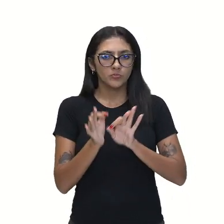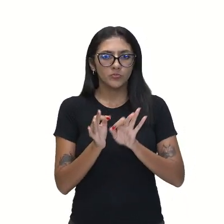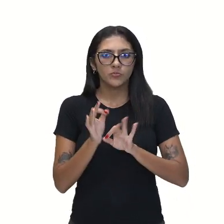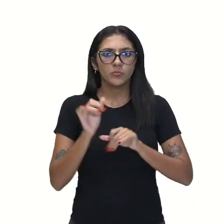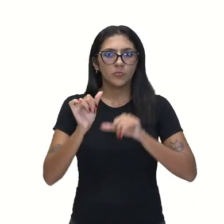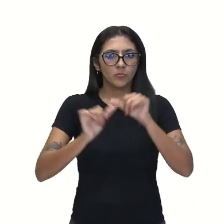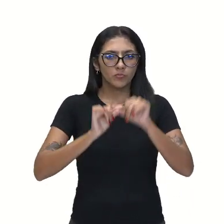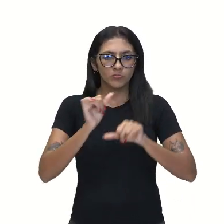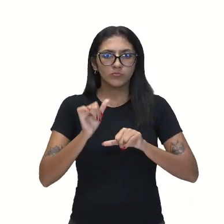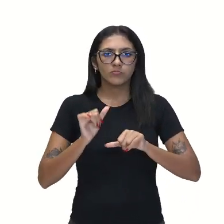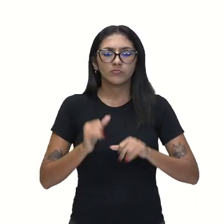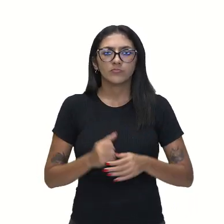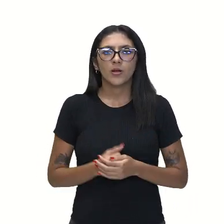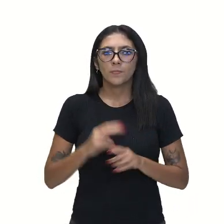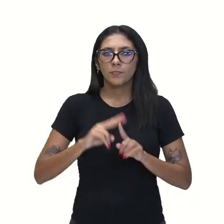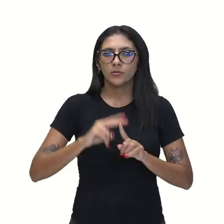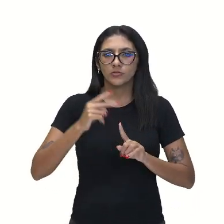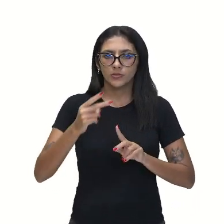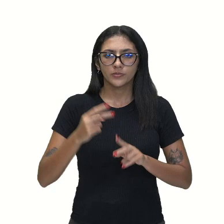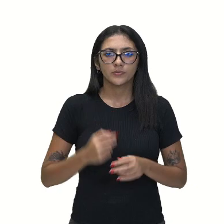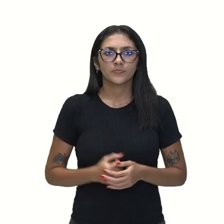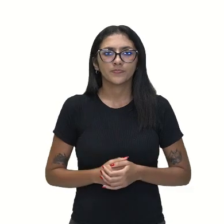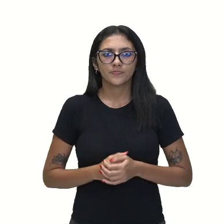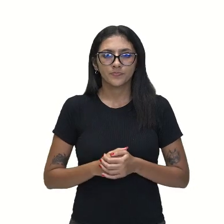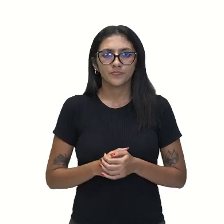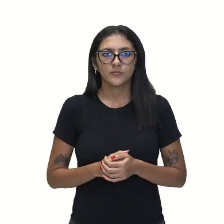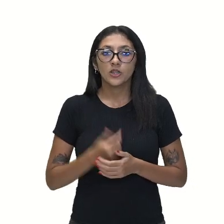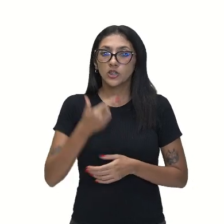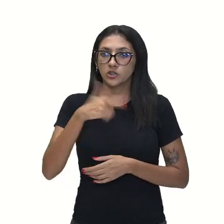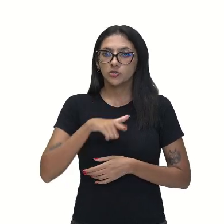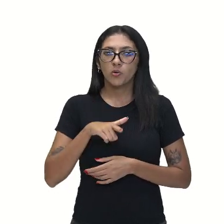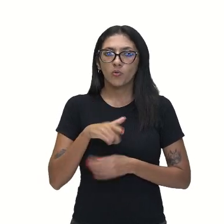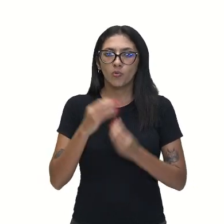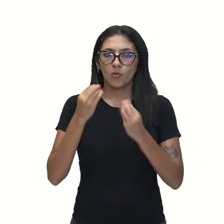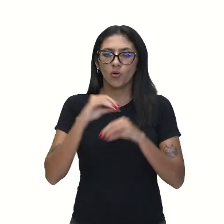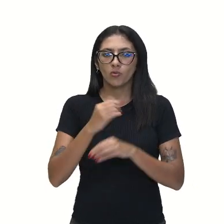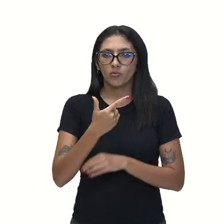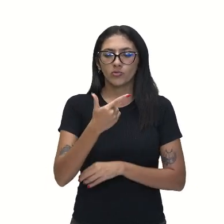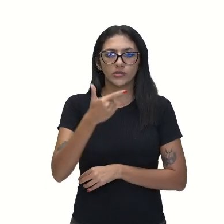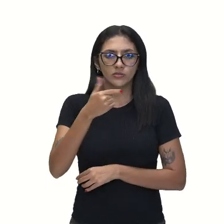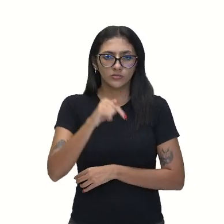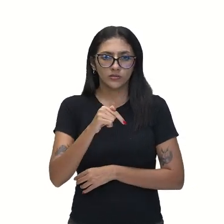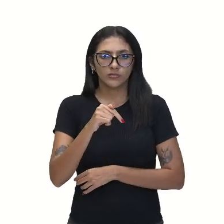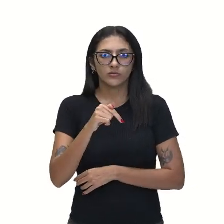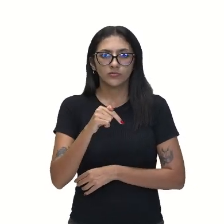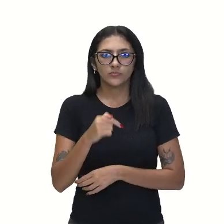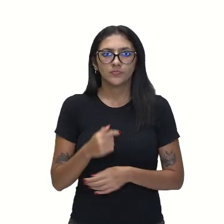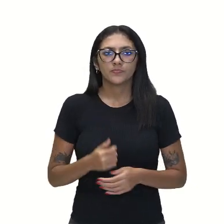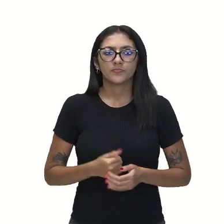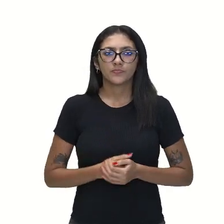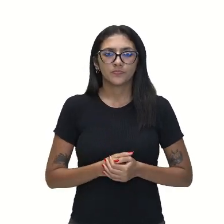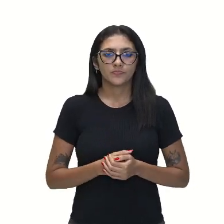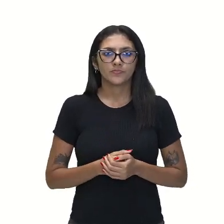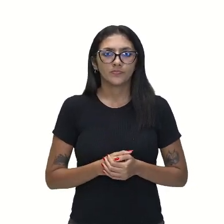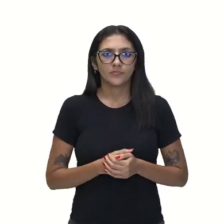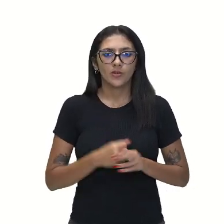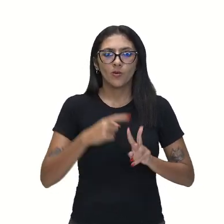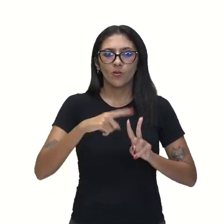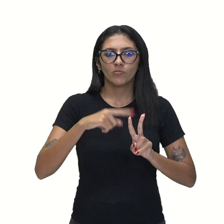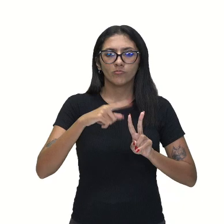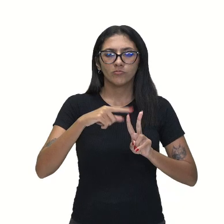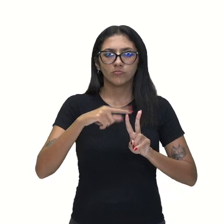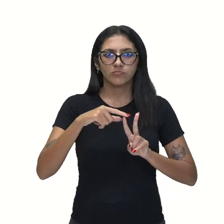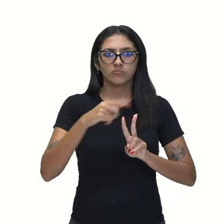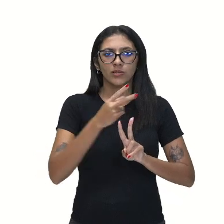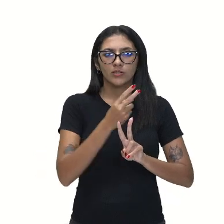numa potência? Então você repete o 27, tá? O índice aqui da raiz,